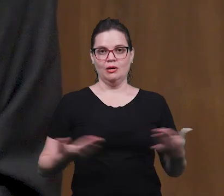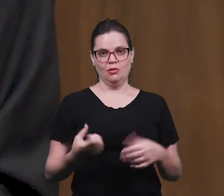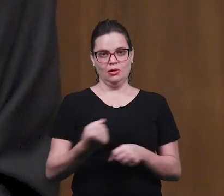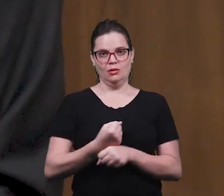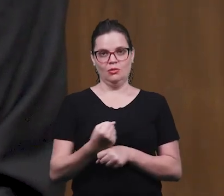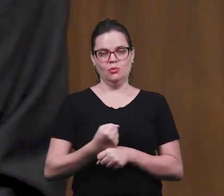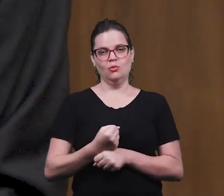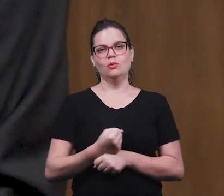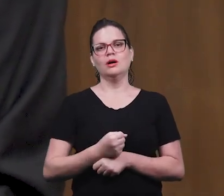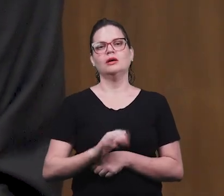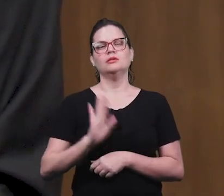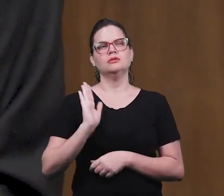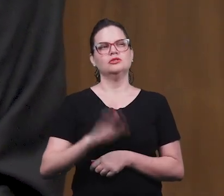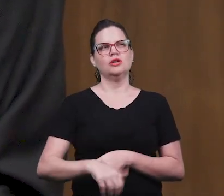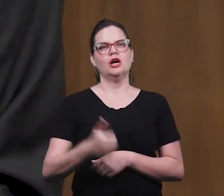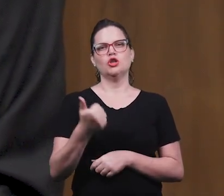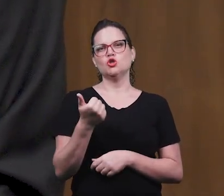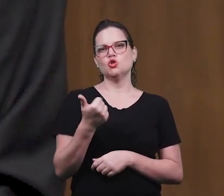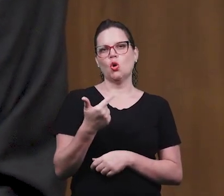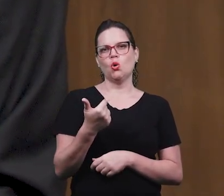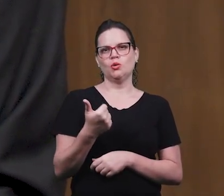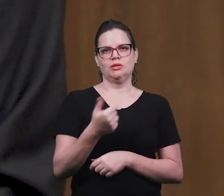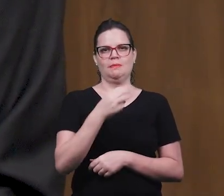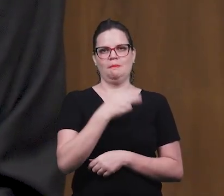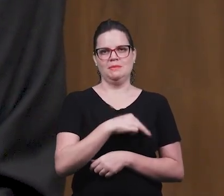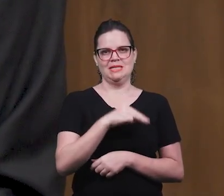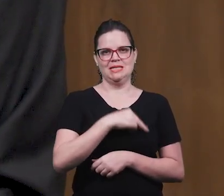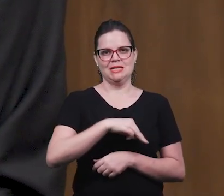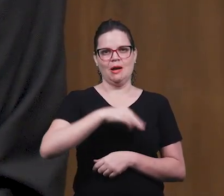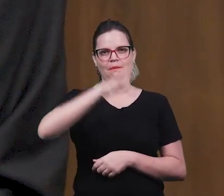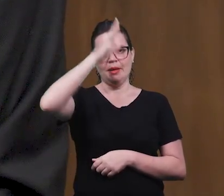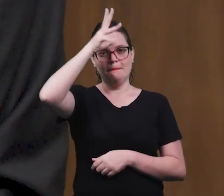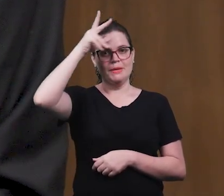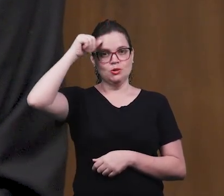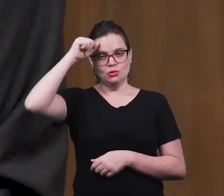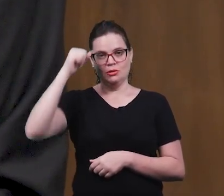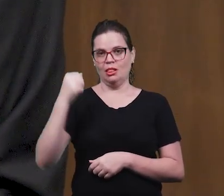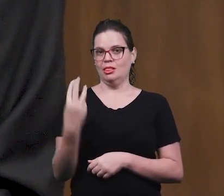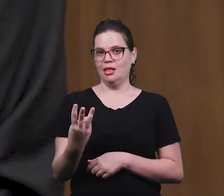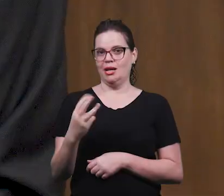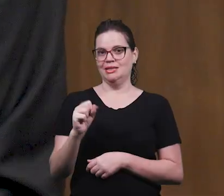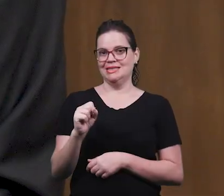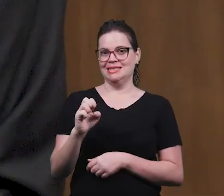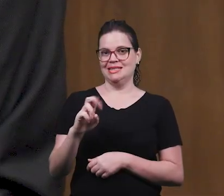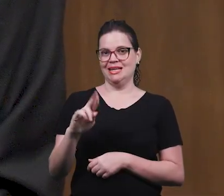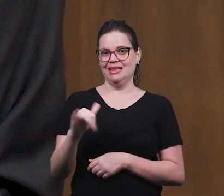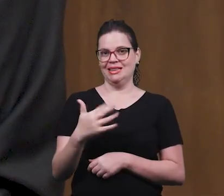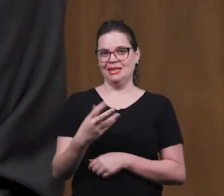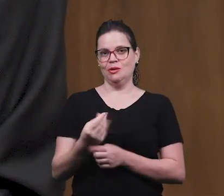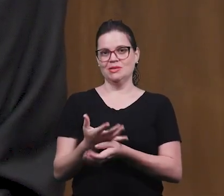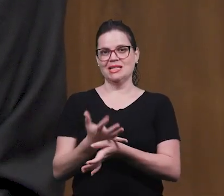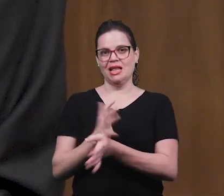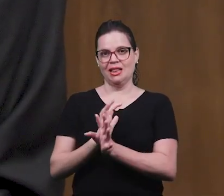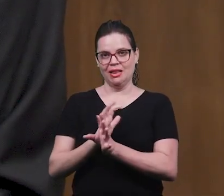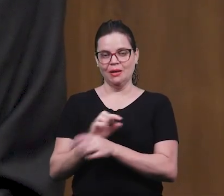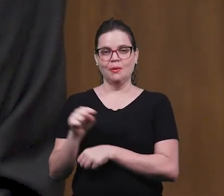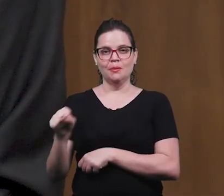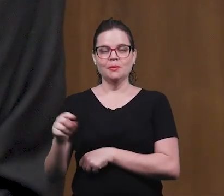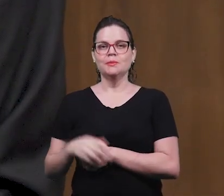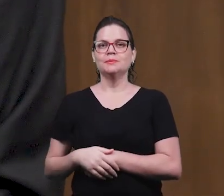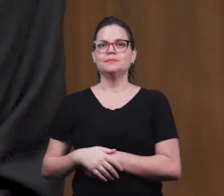Missão Amazônia, já fizemos 3 no Sertão. E é um trabalho que a gente atende populações